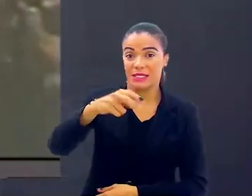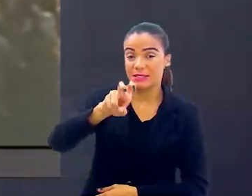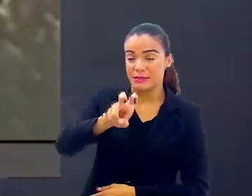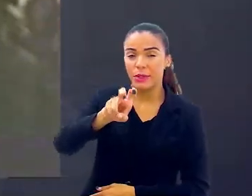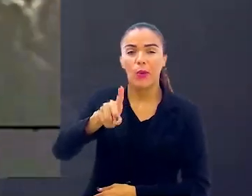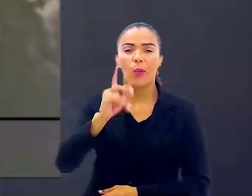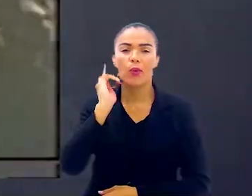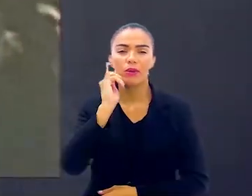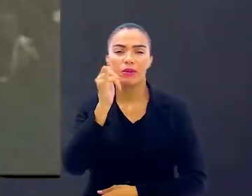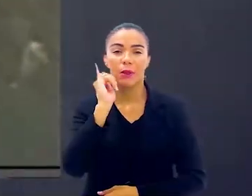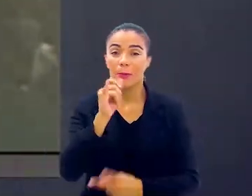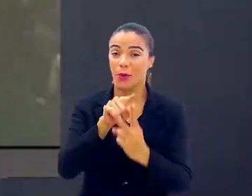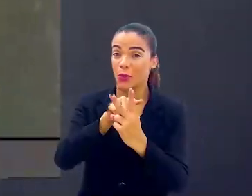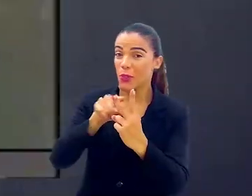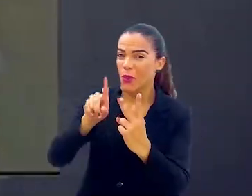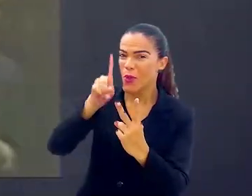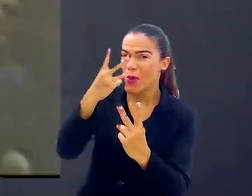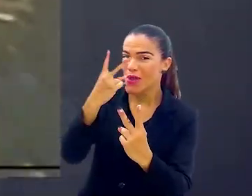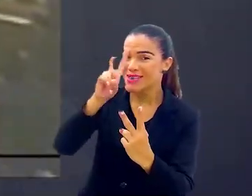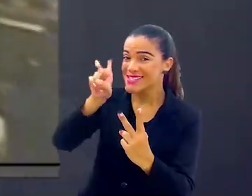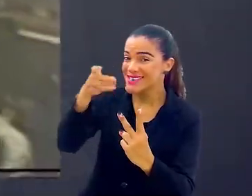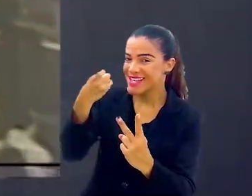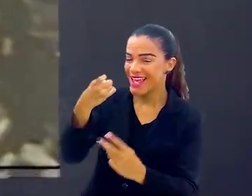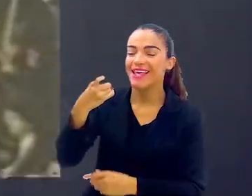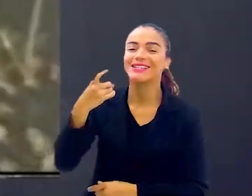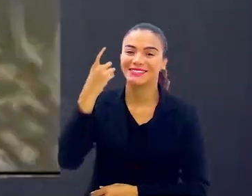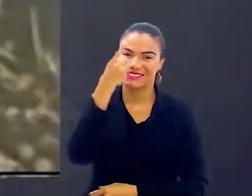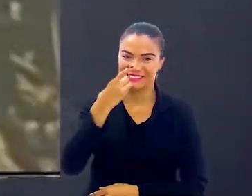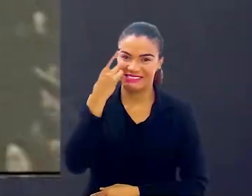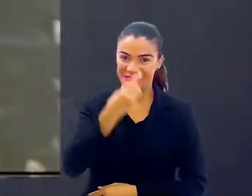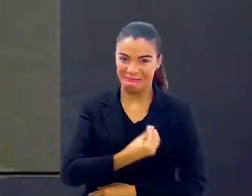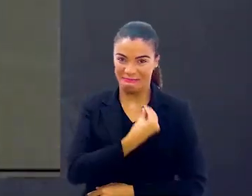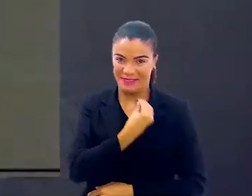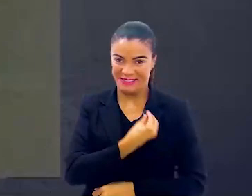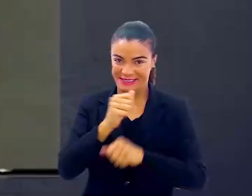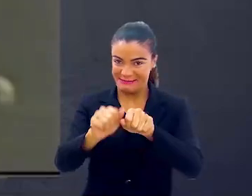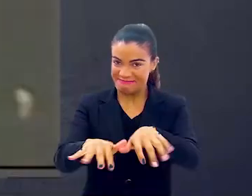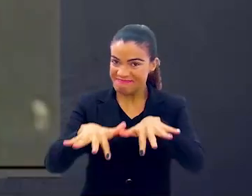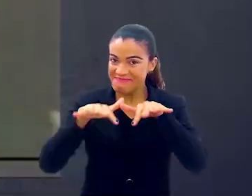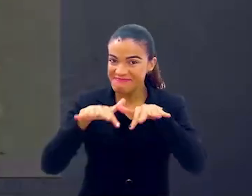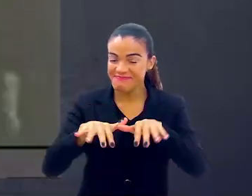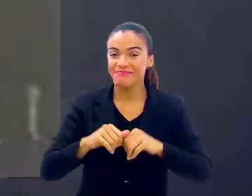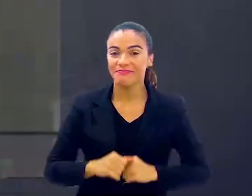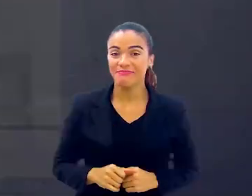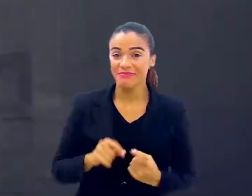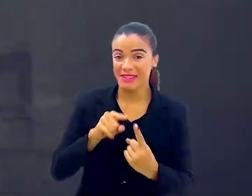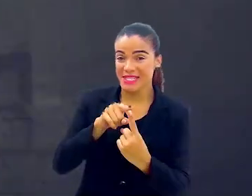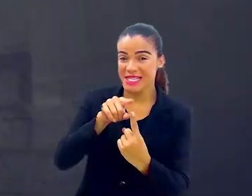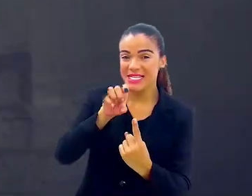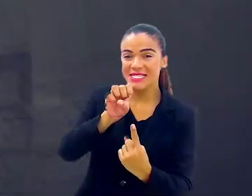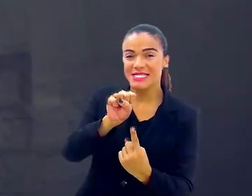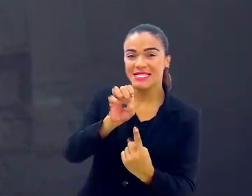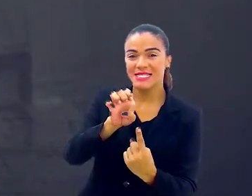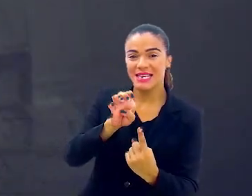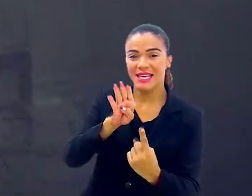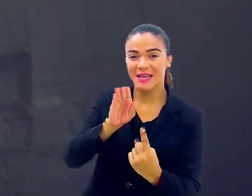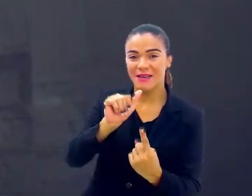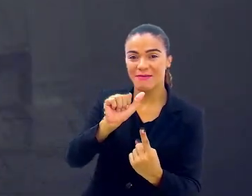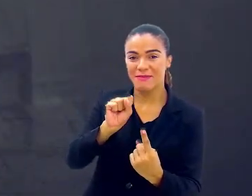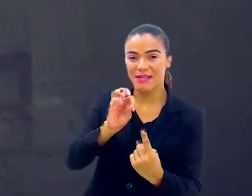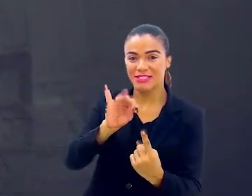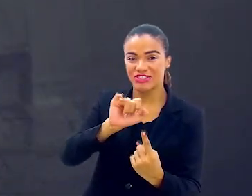1975, com depoimentos de dois ex-deputados que estavam presentes na cerimônia. Sebastião Menezes,